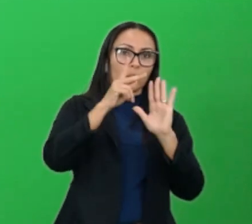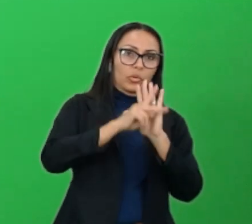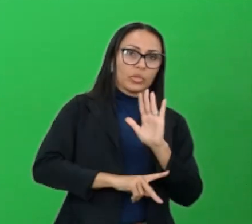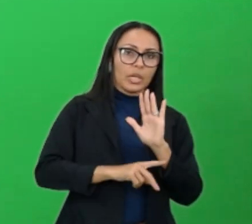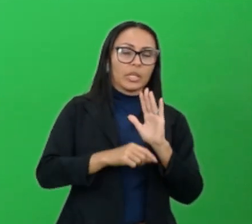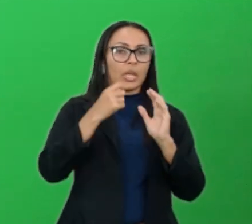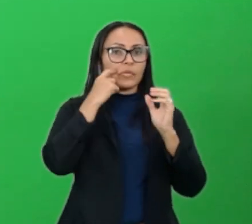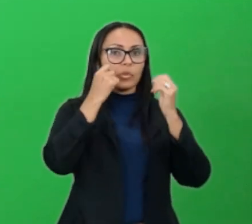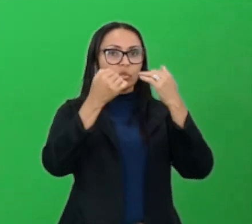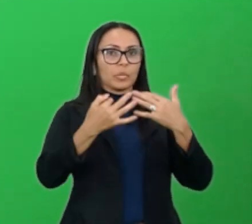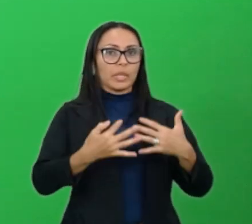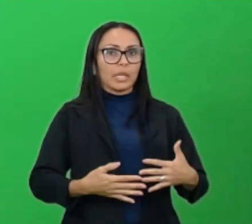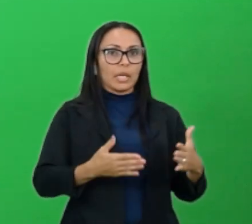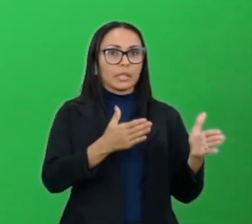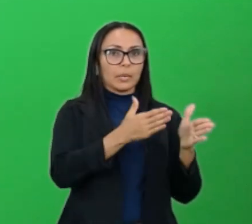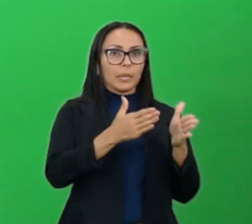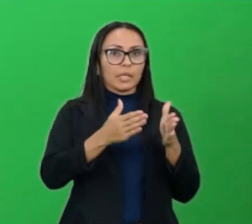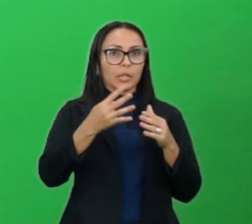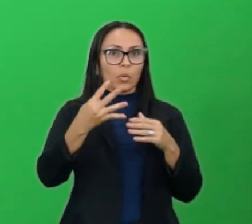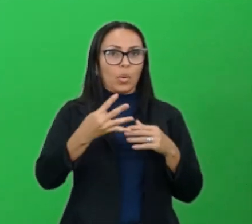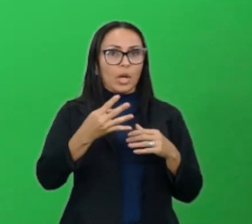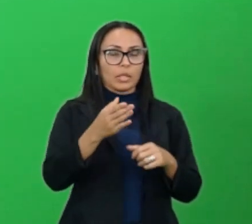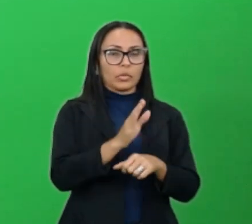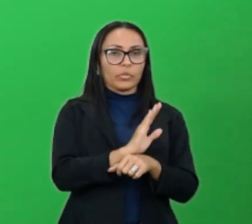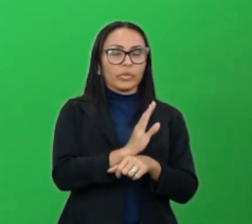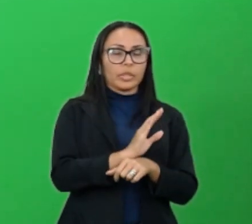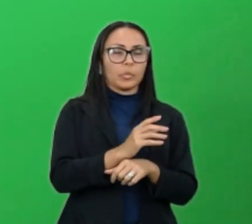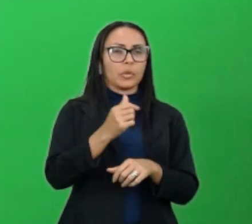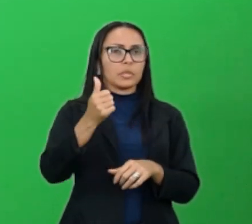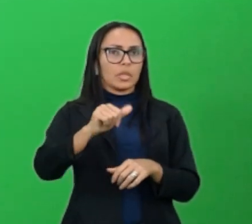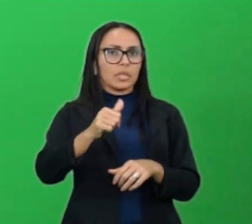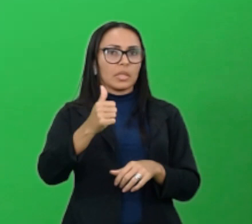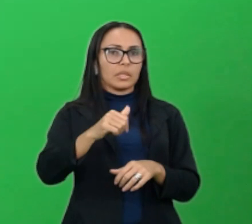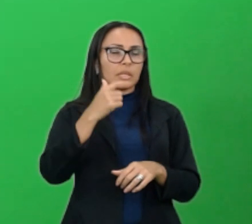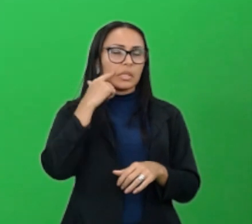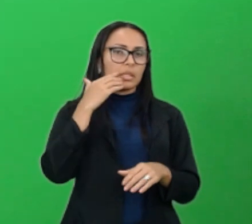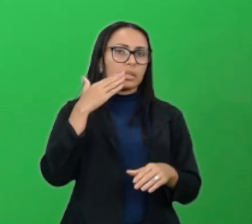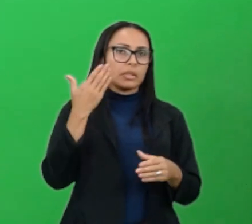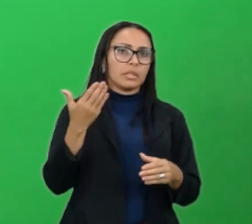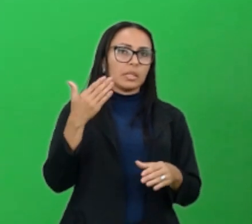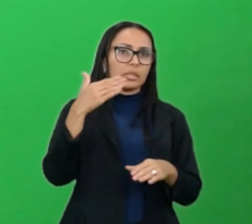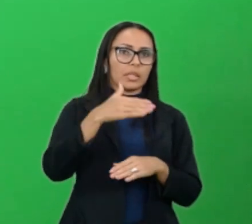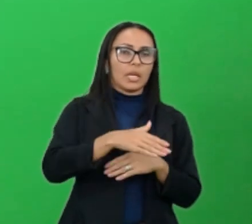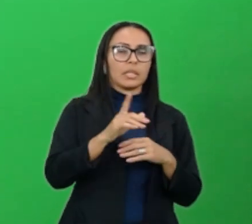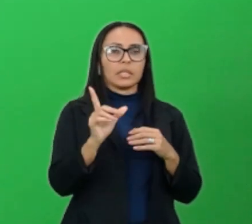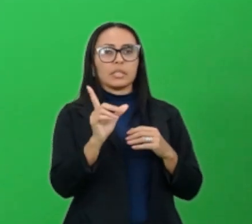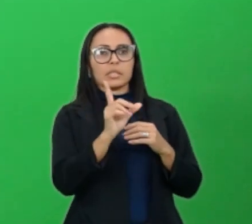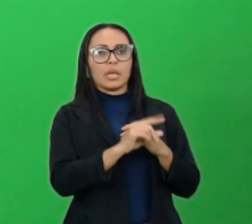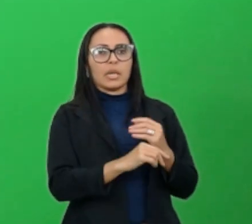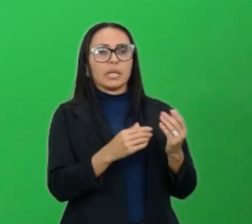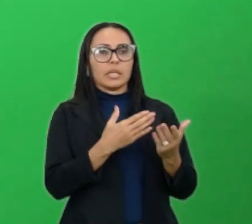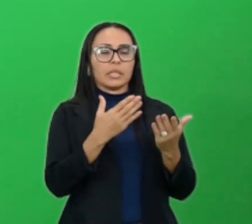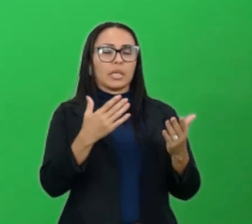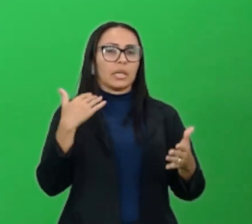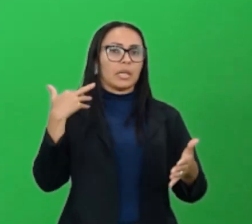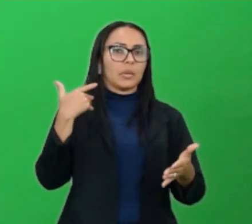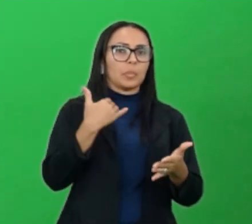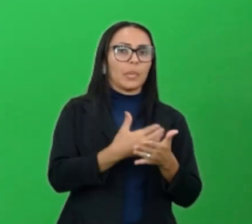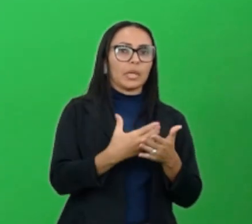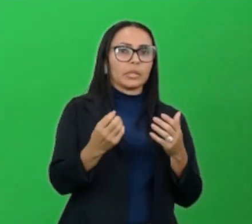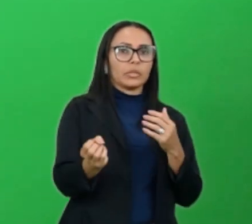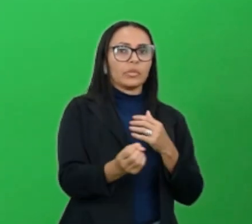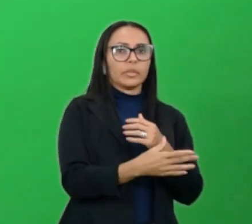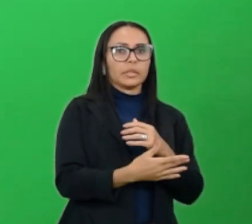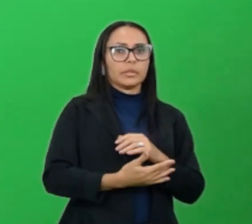vídeo, podem ser analisados indicadores de entrada, de saída, forma, fonte e impactos de inovação. Bom,